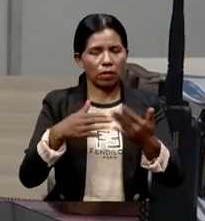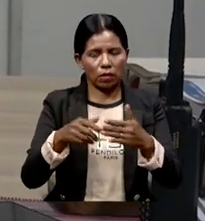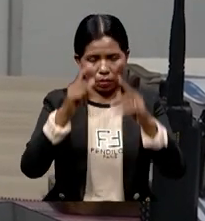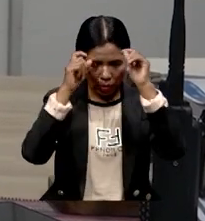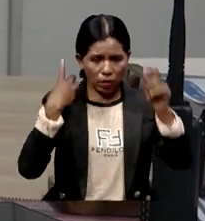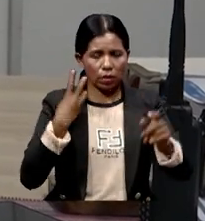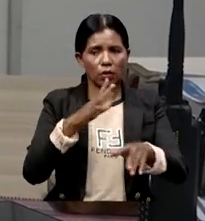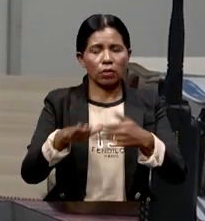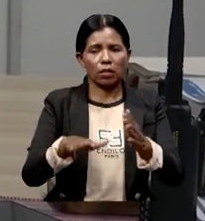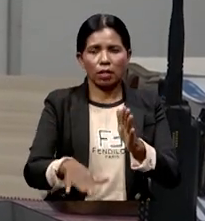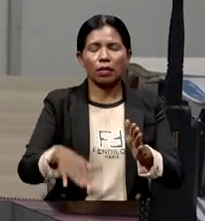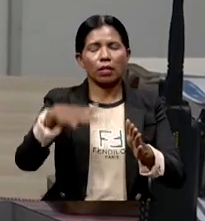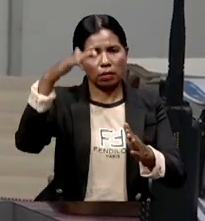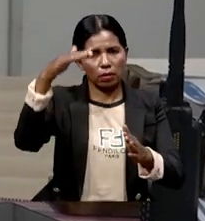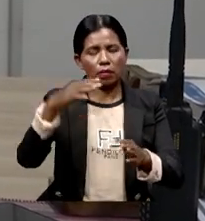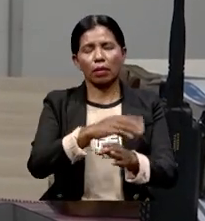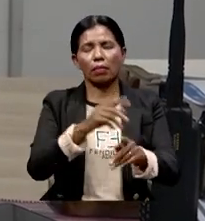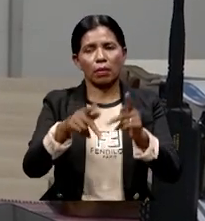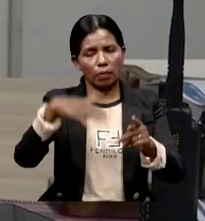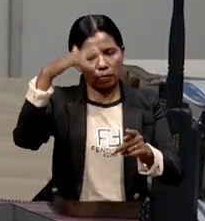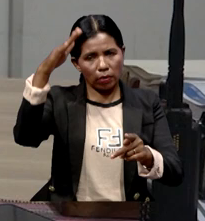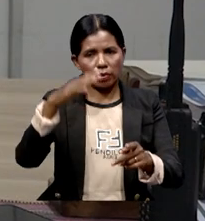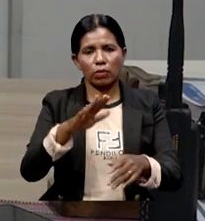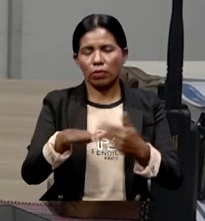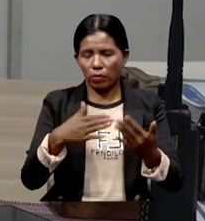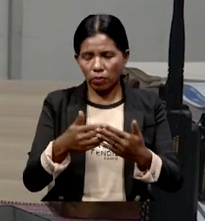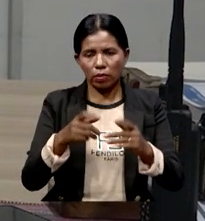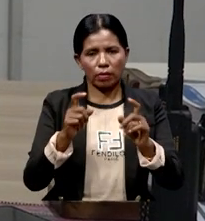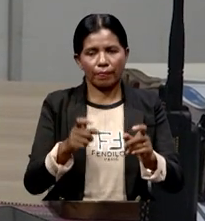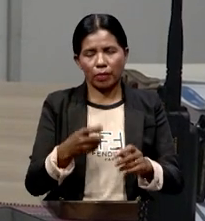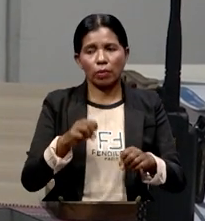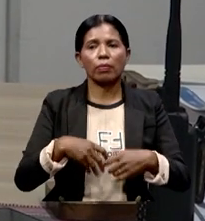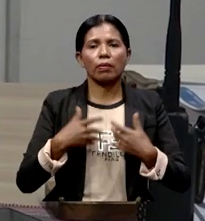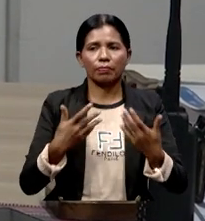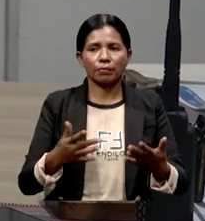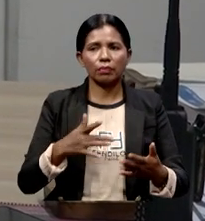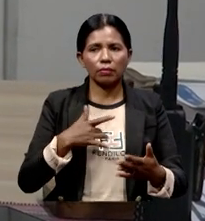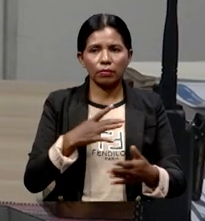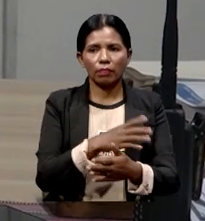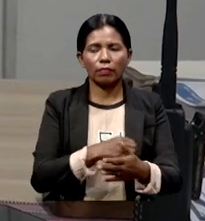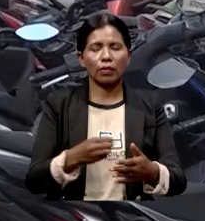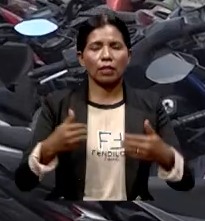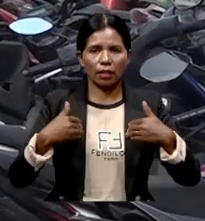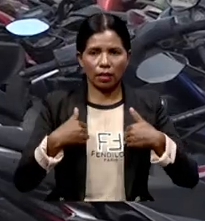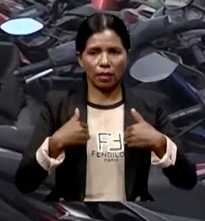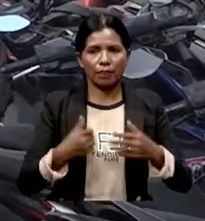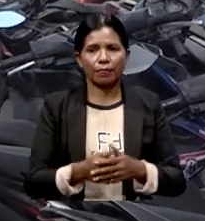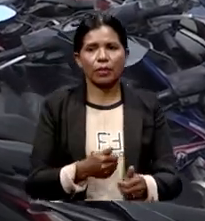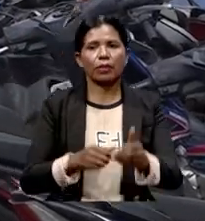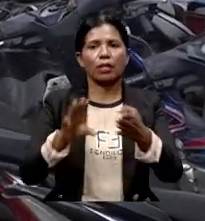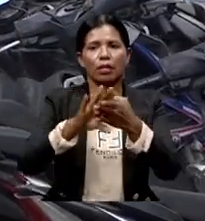hutunia o si labar ki kuan ba to iha be ema katua sferik sira ara oinsa sentido de pertencia ne iha kala Tuir